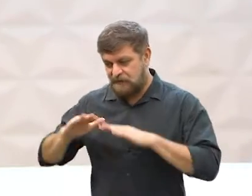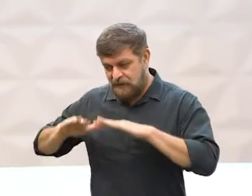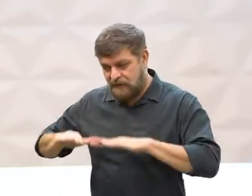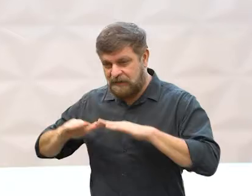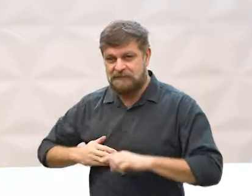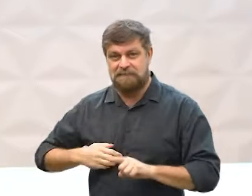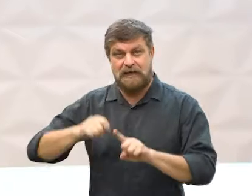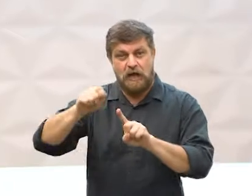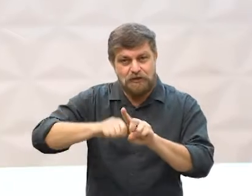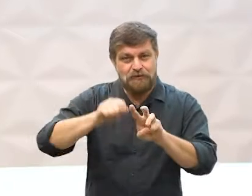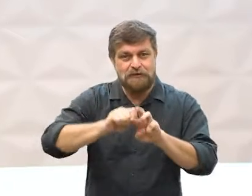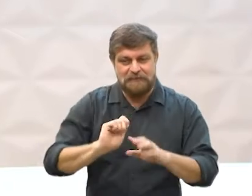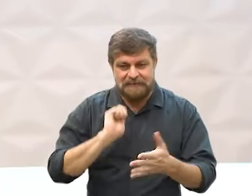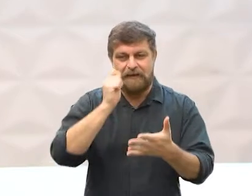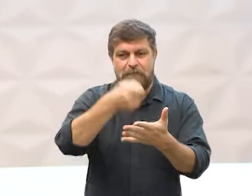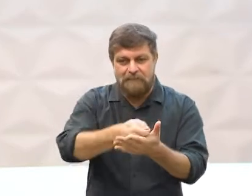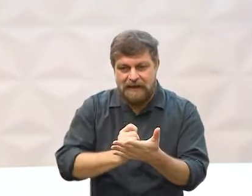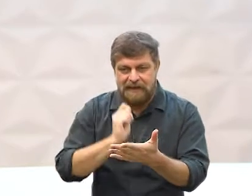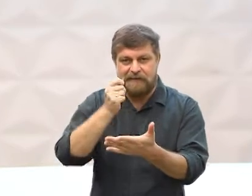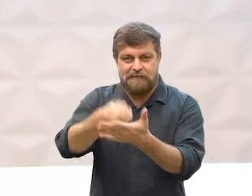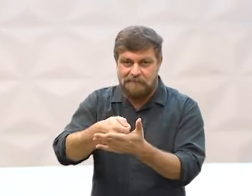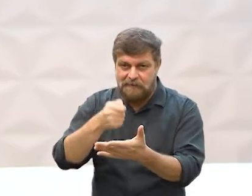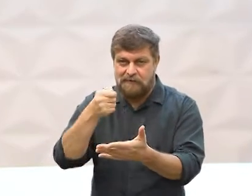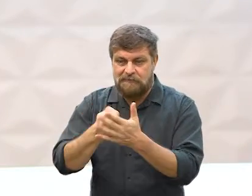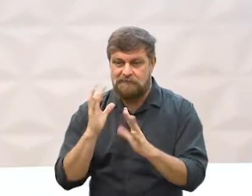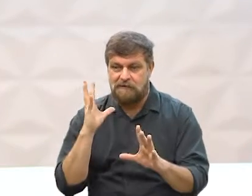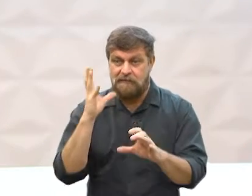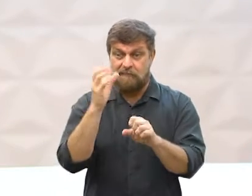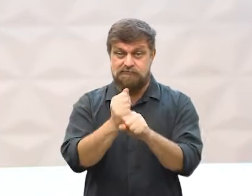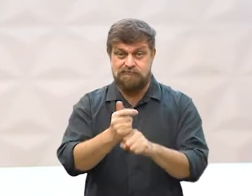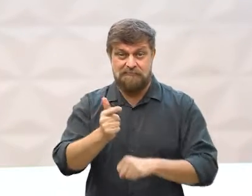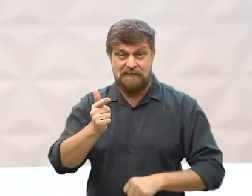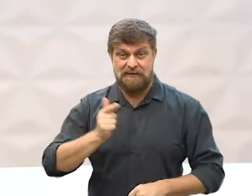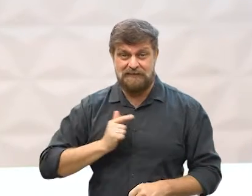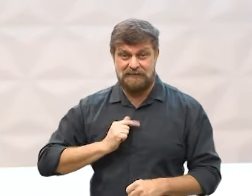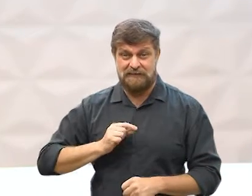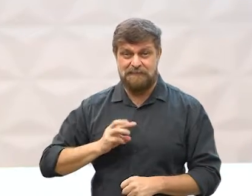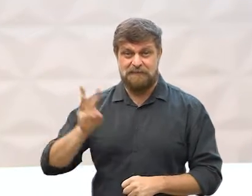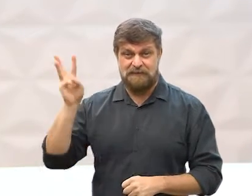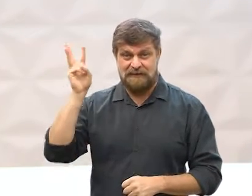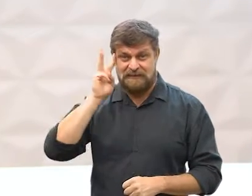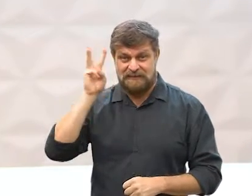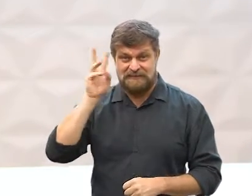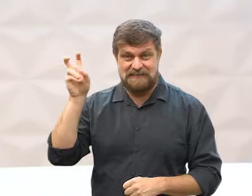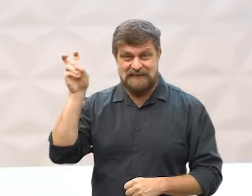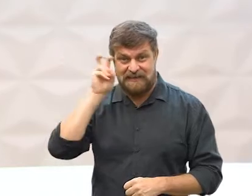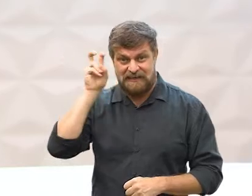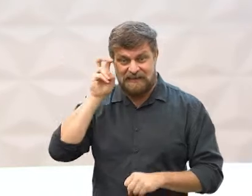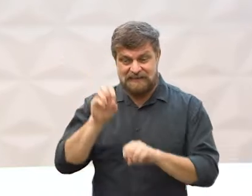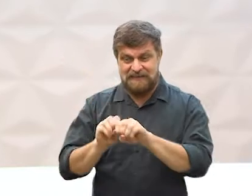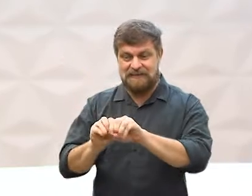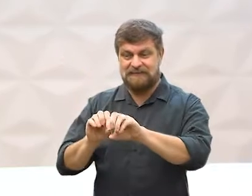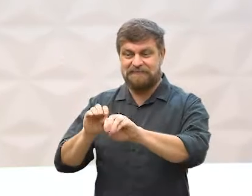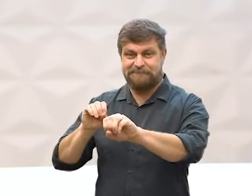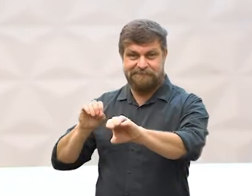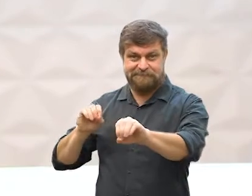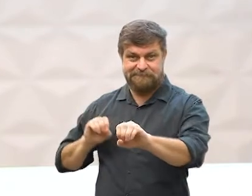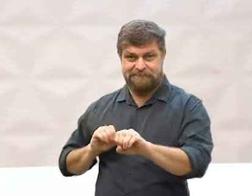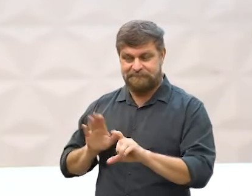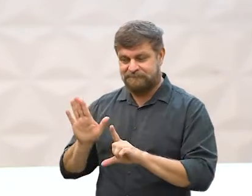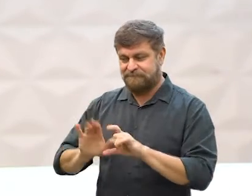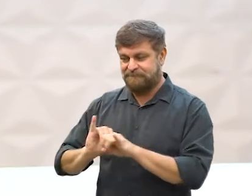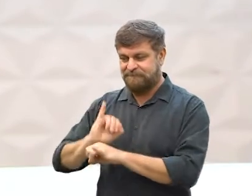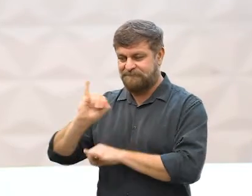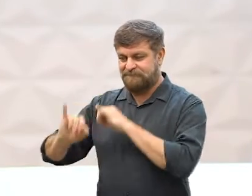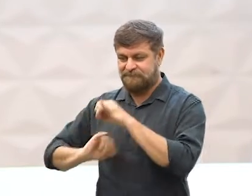continuam. Eu estou pagando a mensalidade integral. E ele tem aula às terças e quintas online. E os